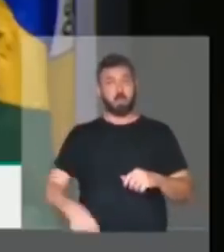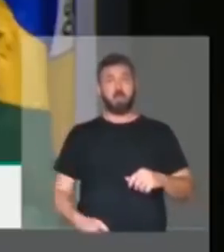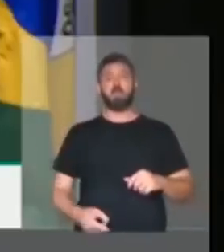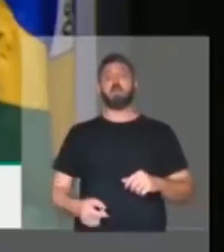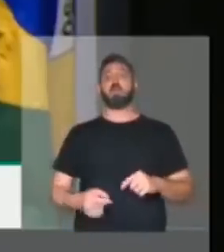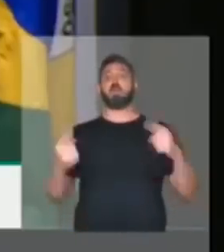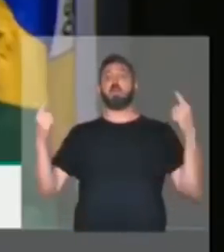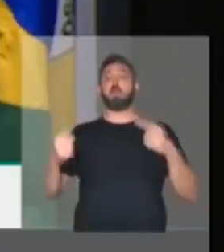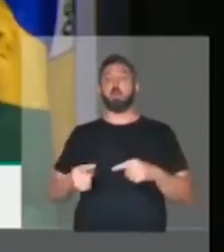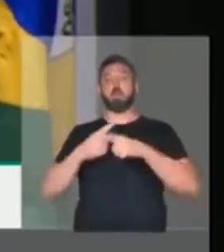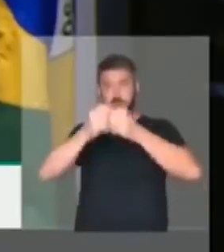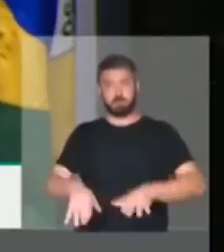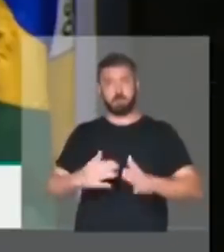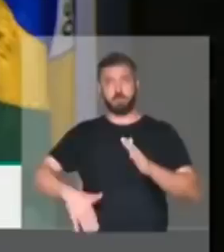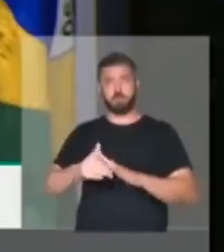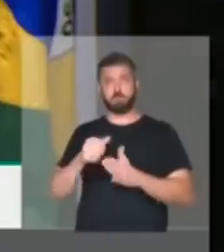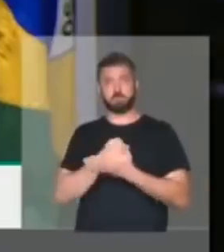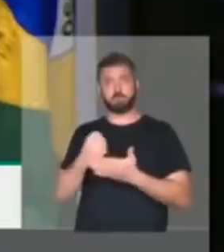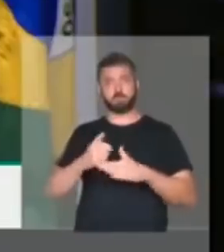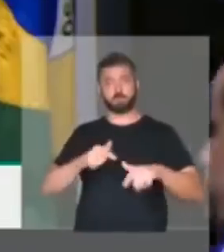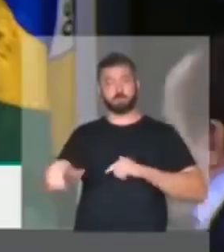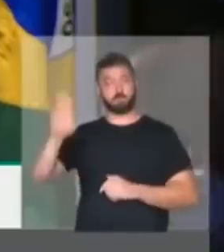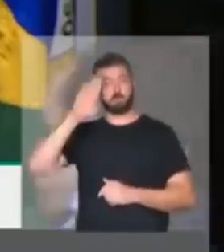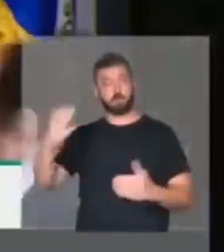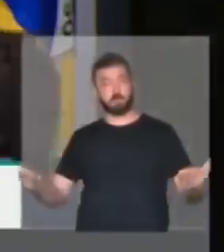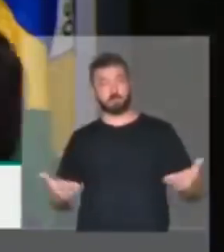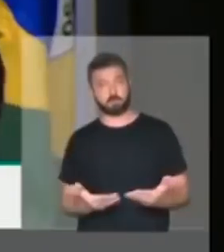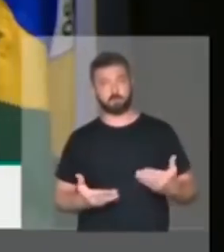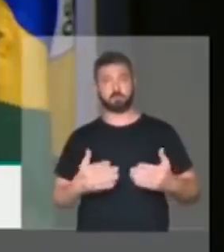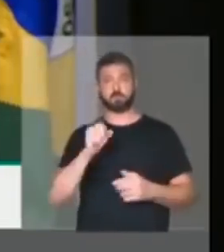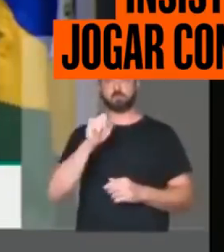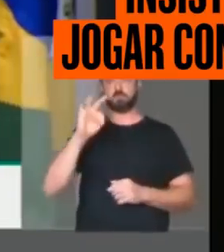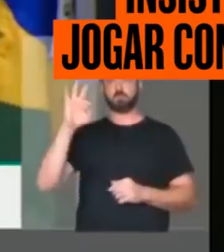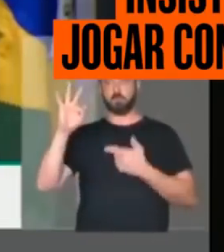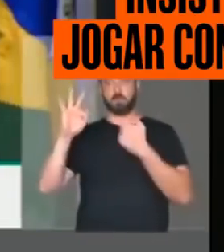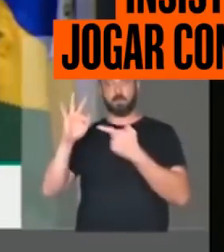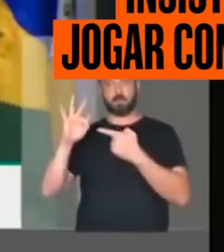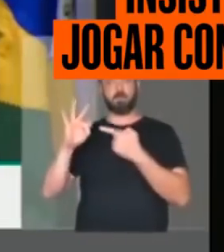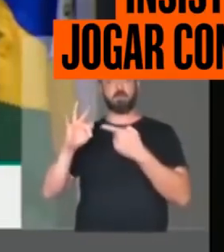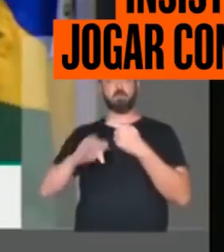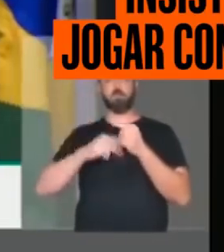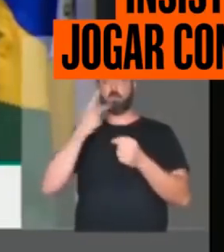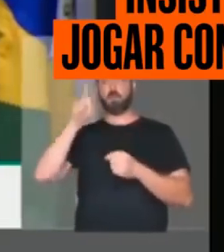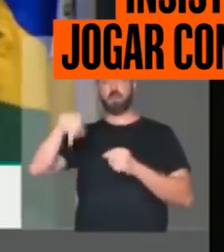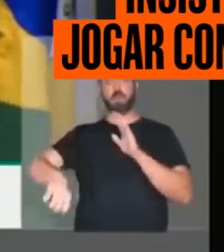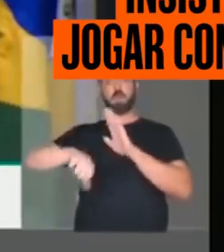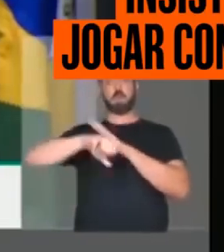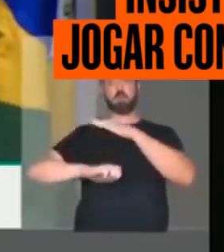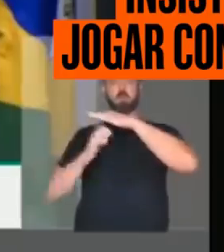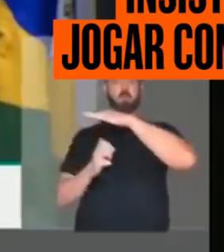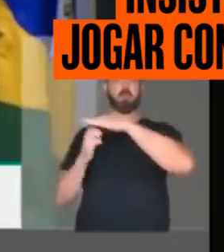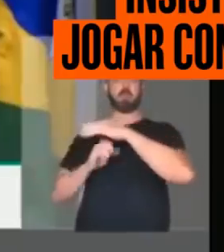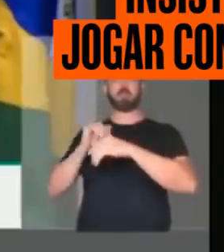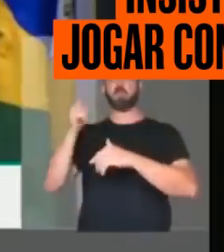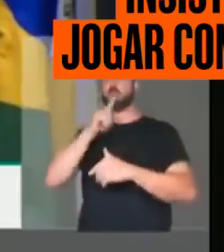absolutamente anticompetitiva, ainda mais no momento em que o Supremo Tribunal Federal criminaliza o empresário que